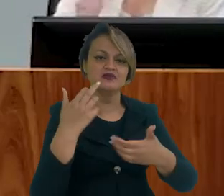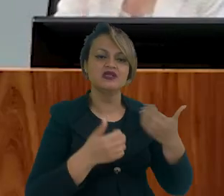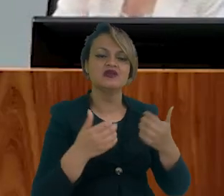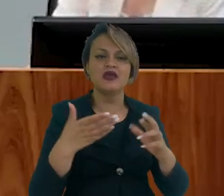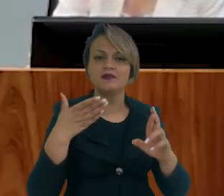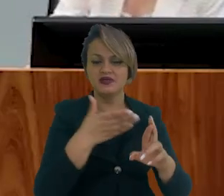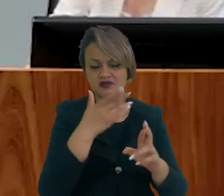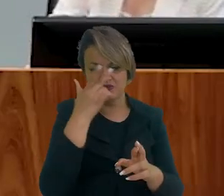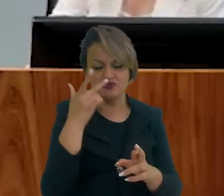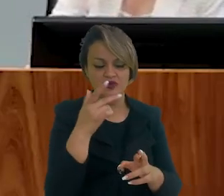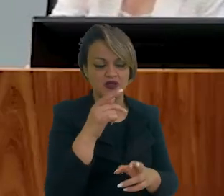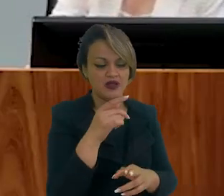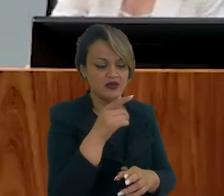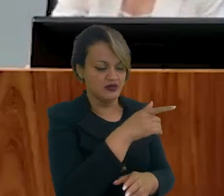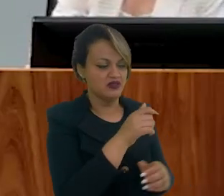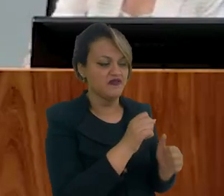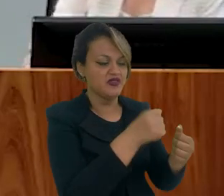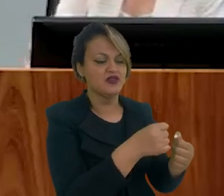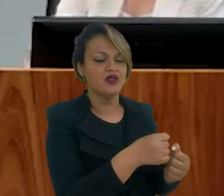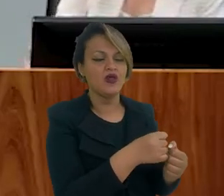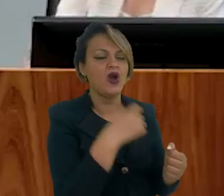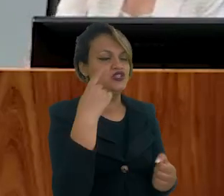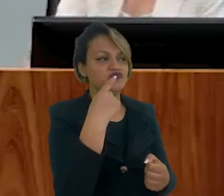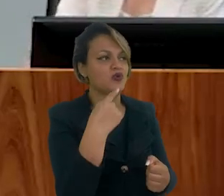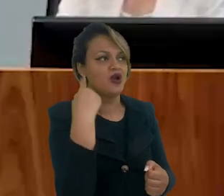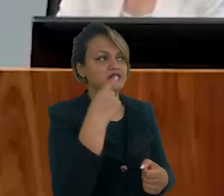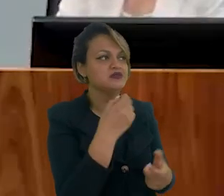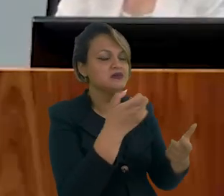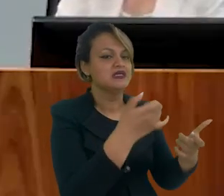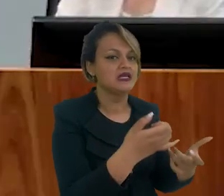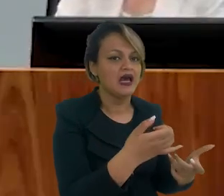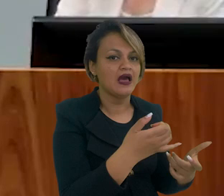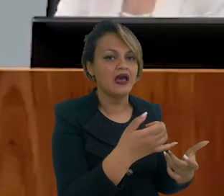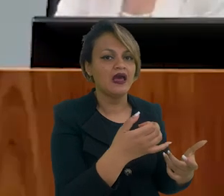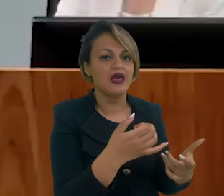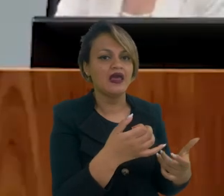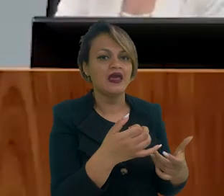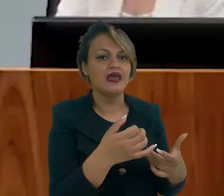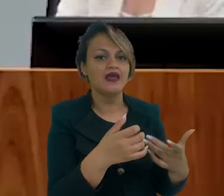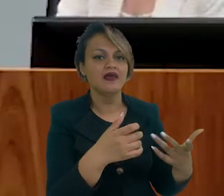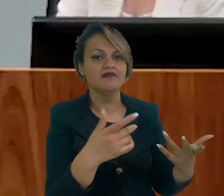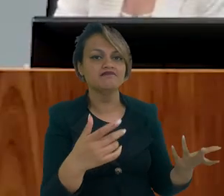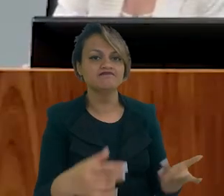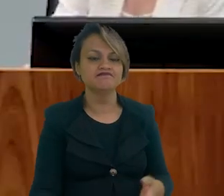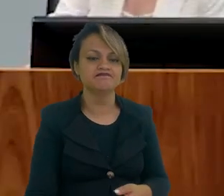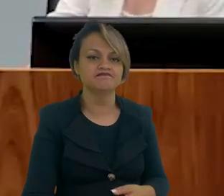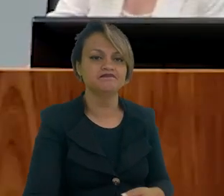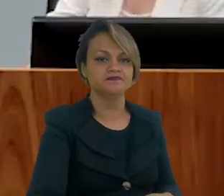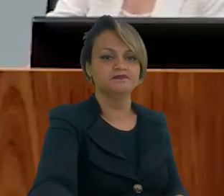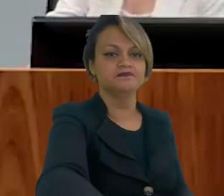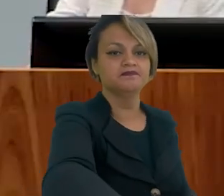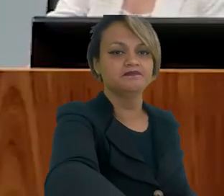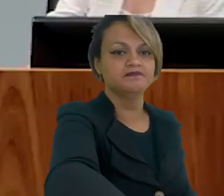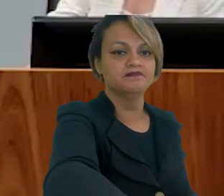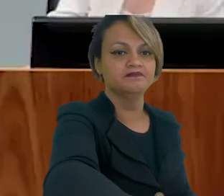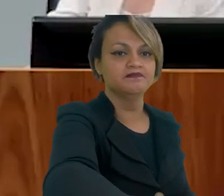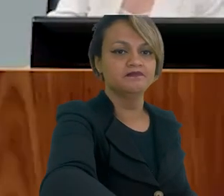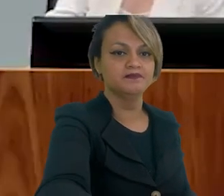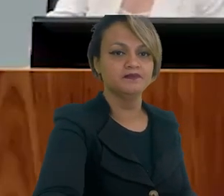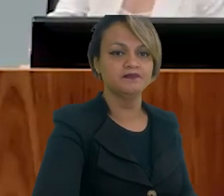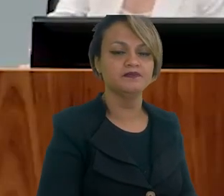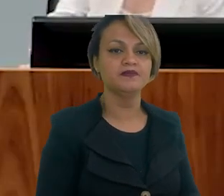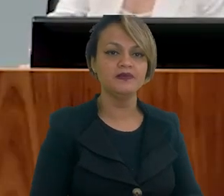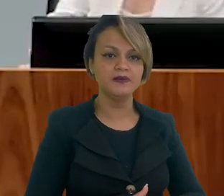muitos casos nem o próprio advogado que tá formulando pedido né representando o cliente ele não consegue justificar ou